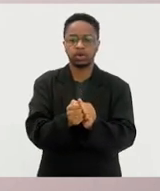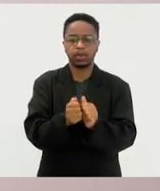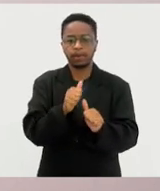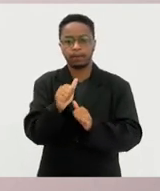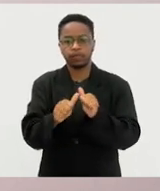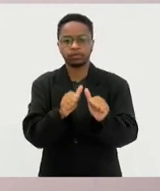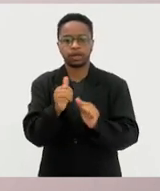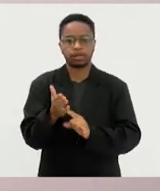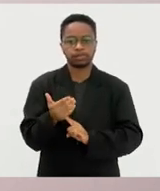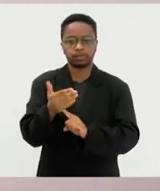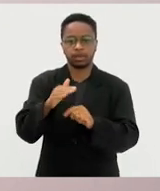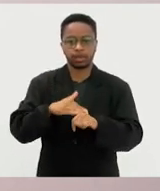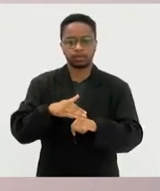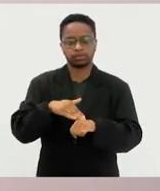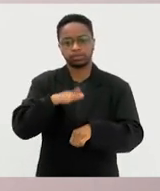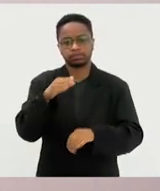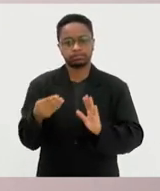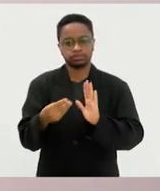Estamos com também,